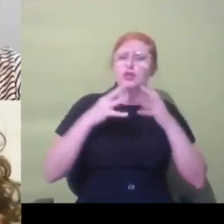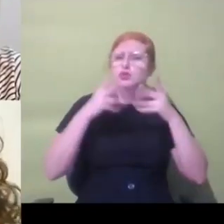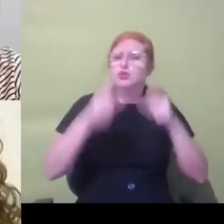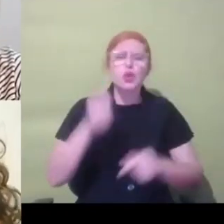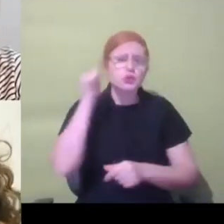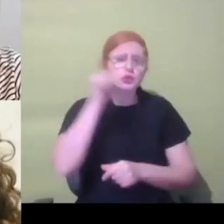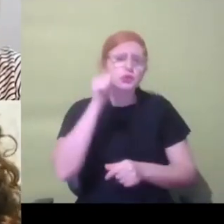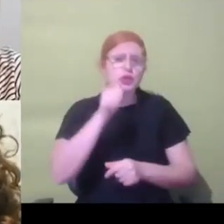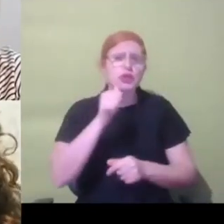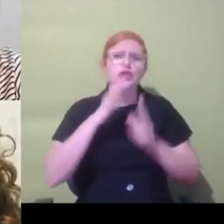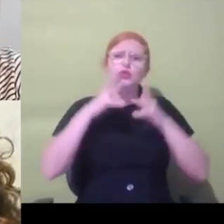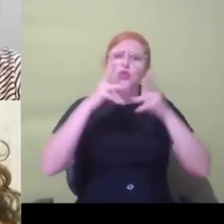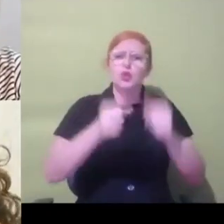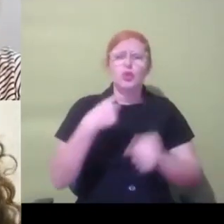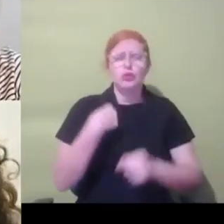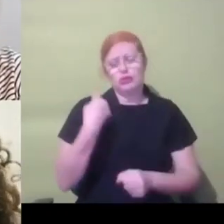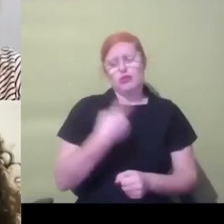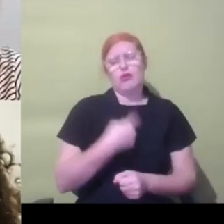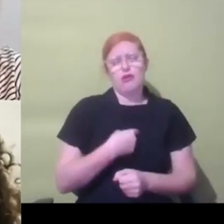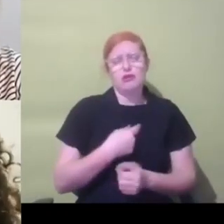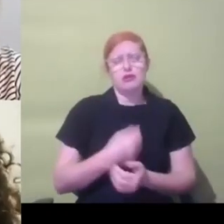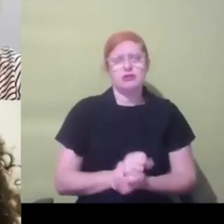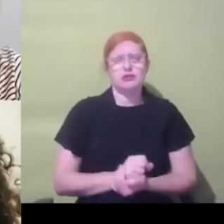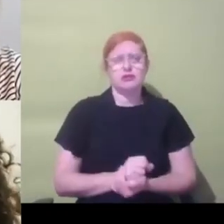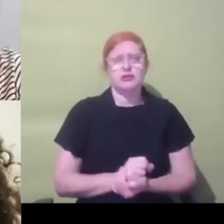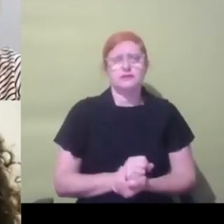essas mulheres, né? Com todas nós, assim.